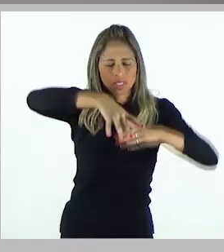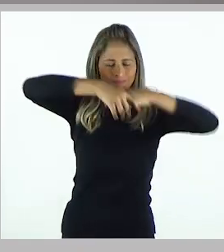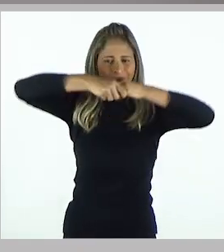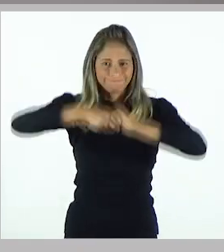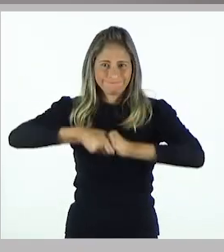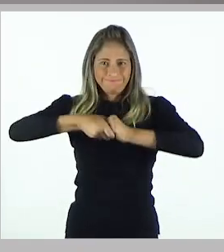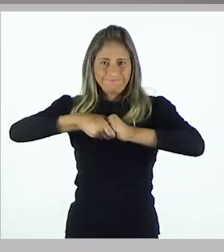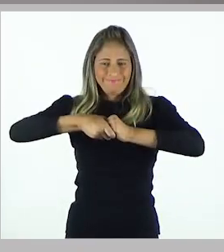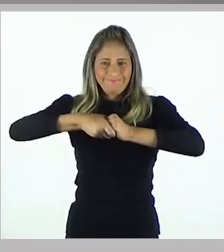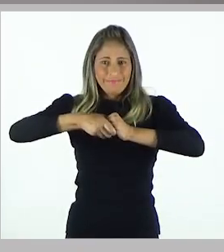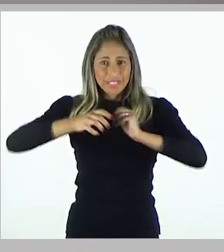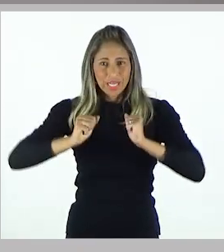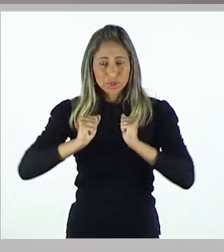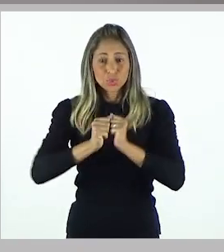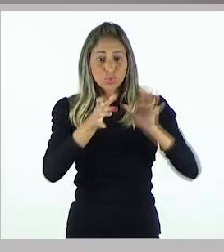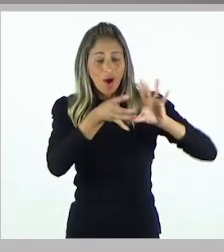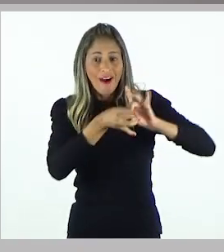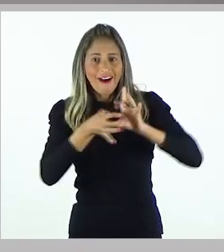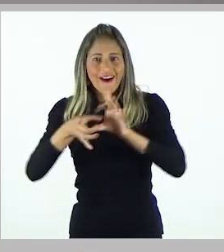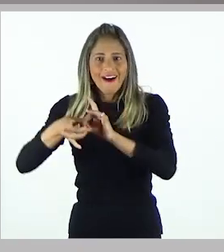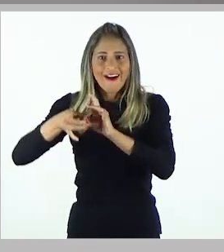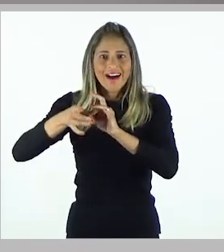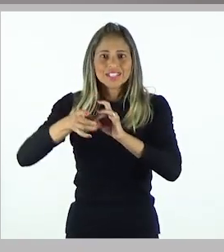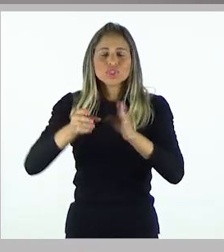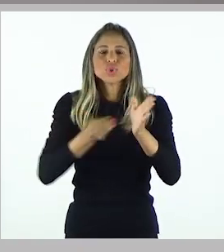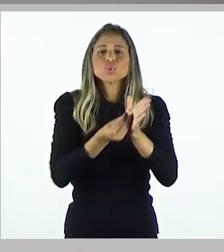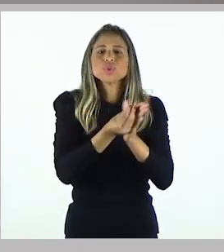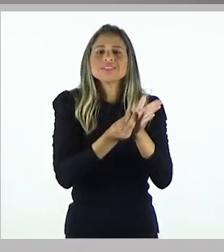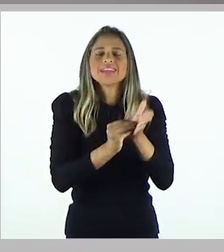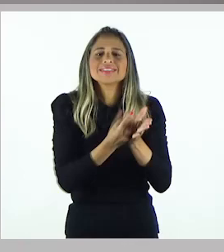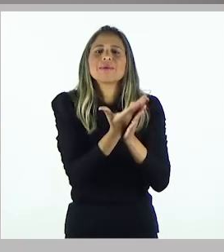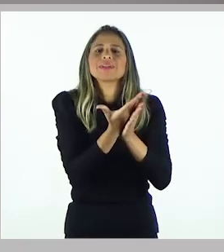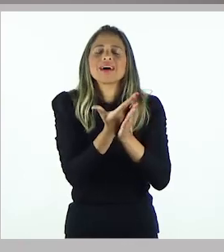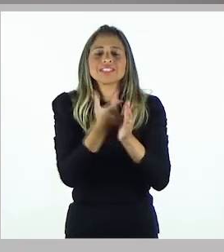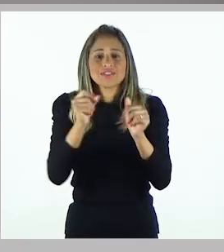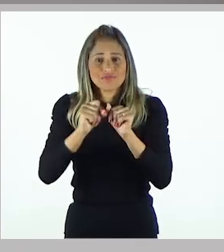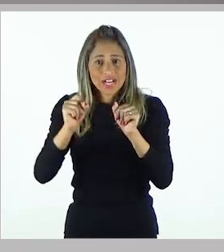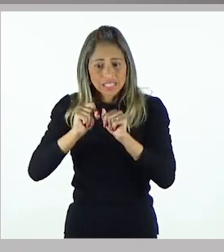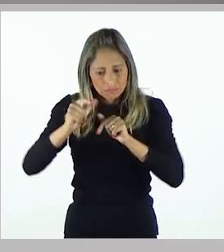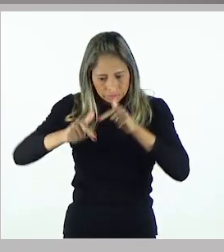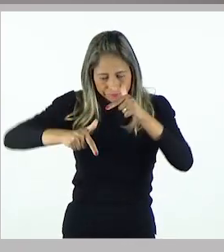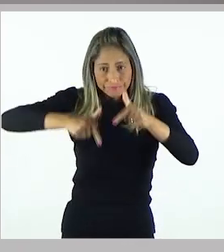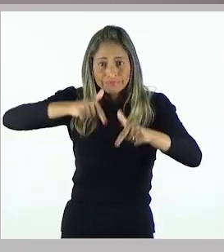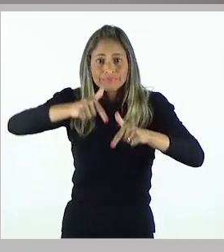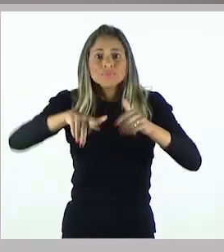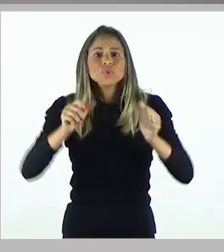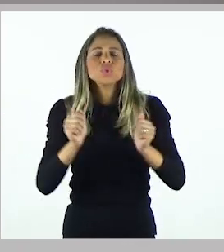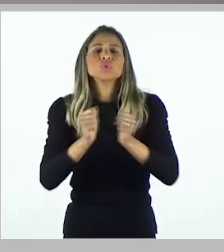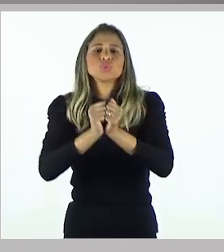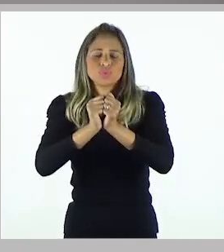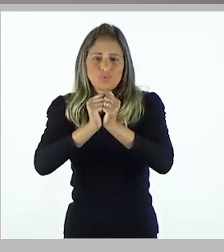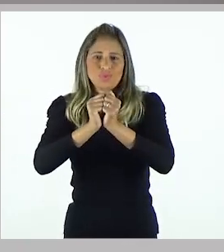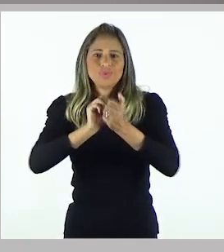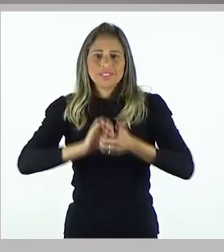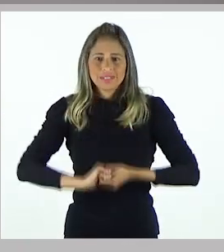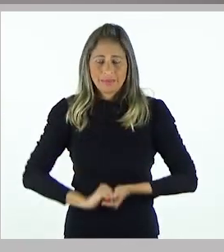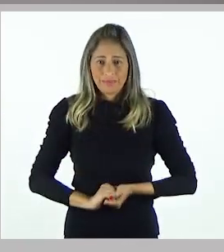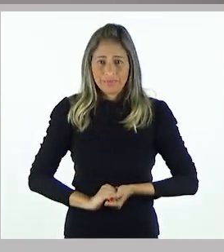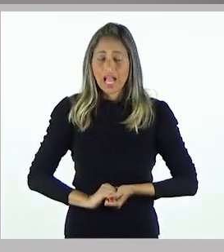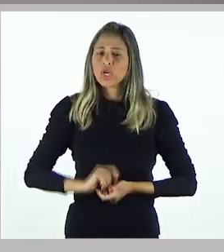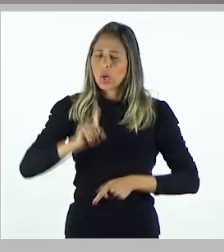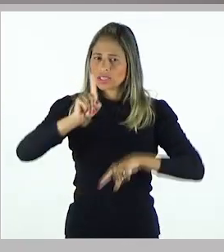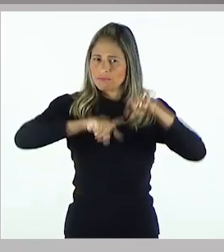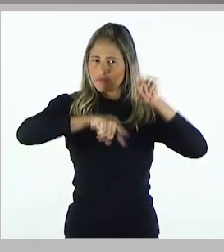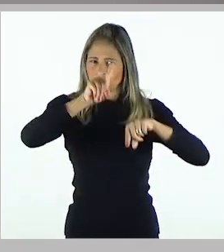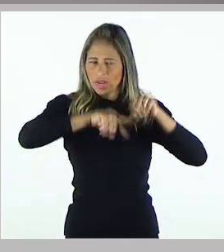dando as mãos para engrossar a rede de sustentabilidade e enfrentarmos os desafios juntos. A